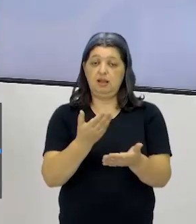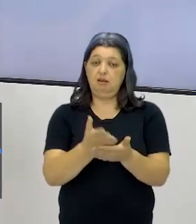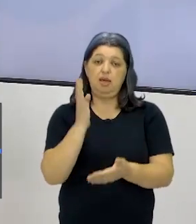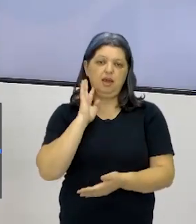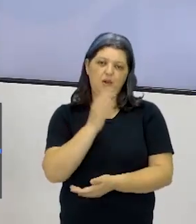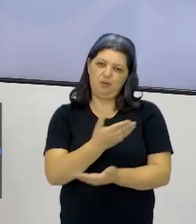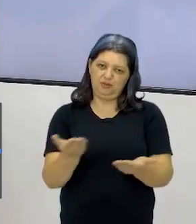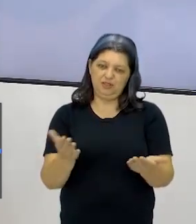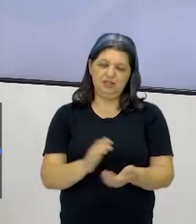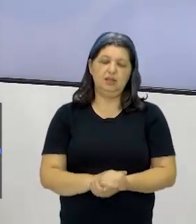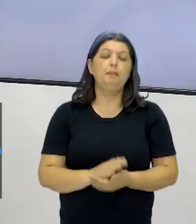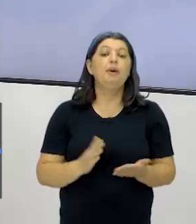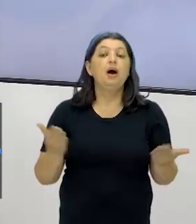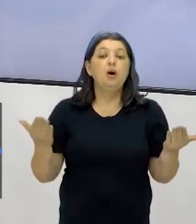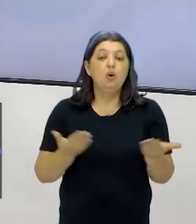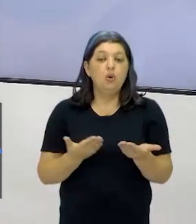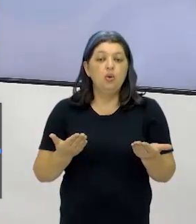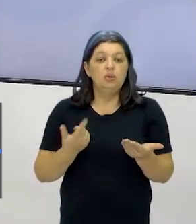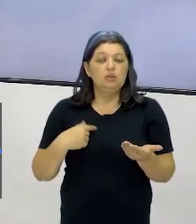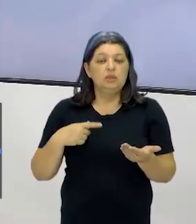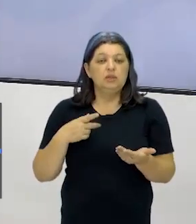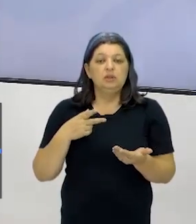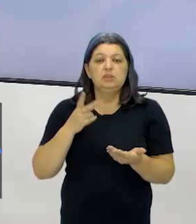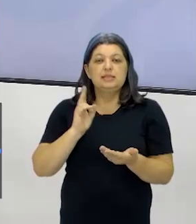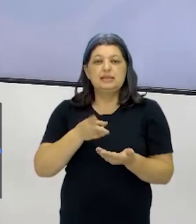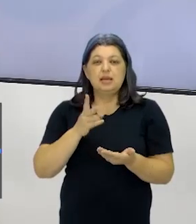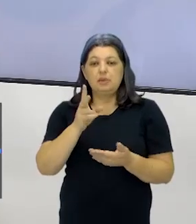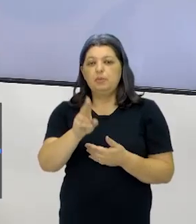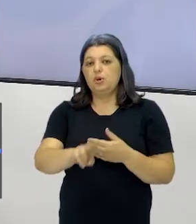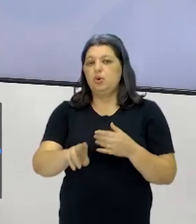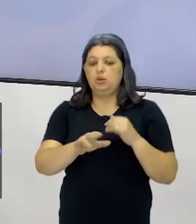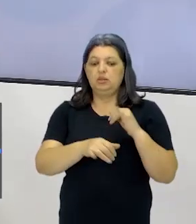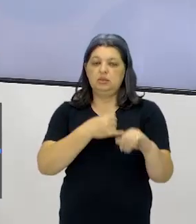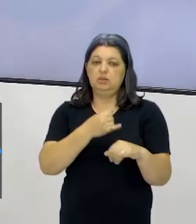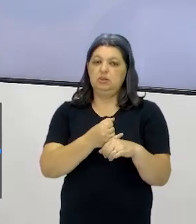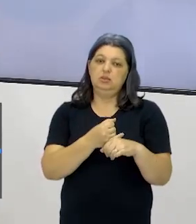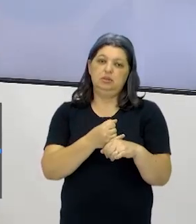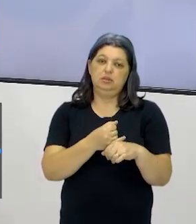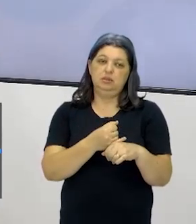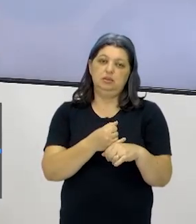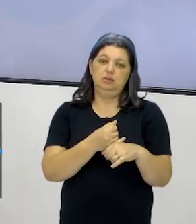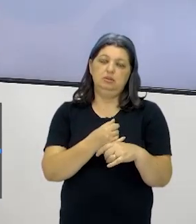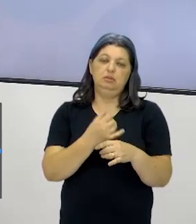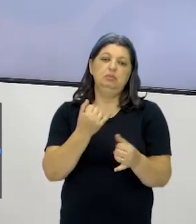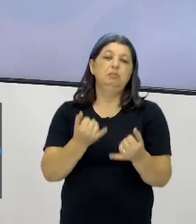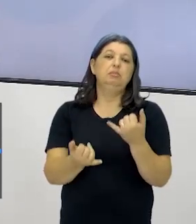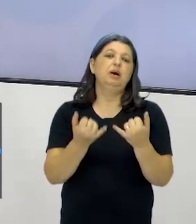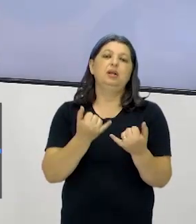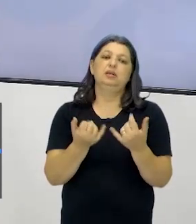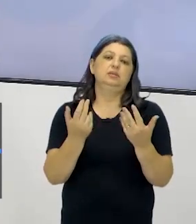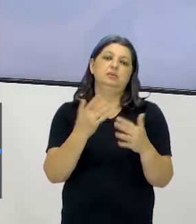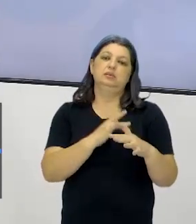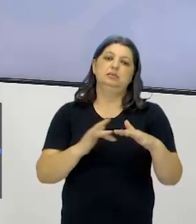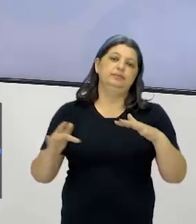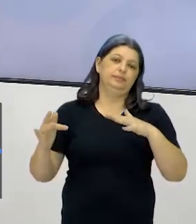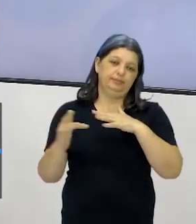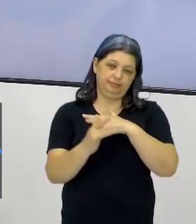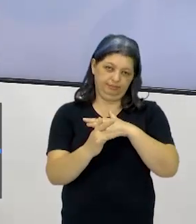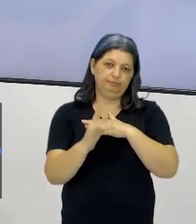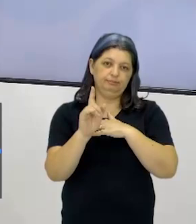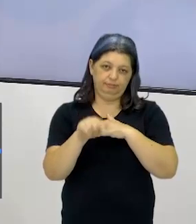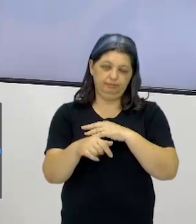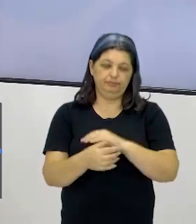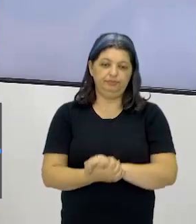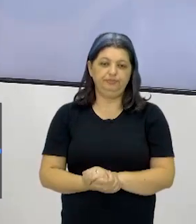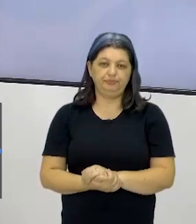de hoje e ficar na internet, quase que é sinônimo de utilização de redes sociais.